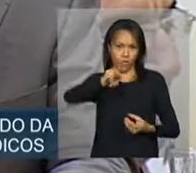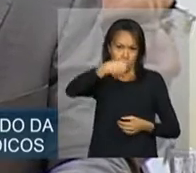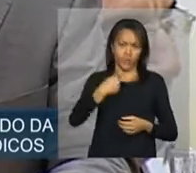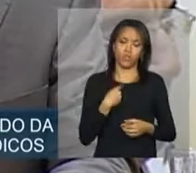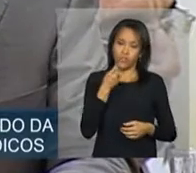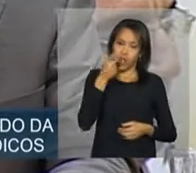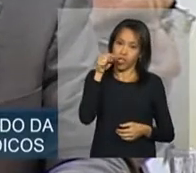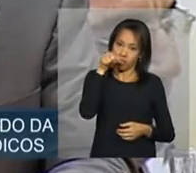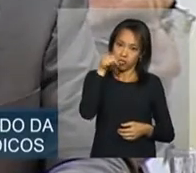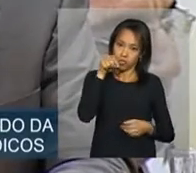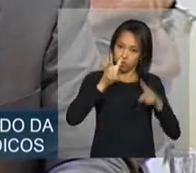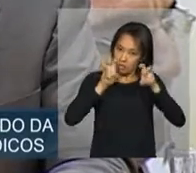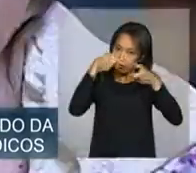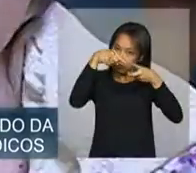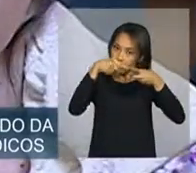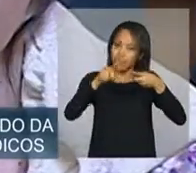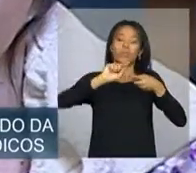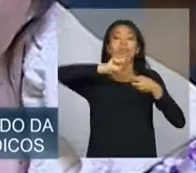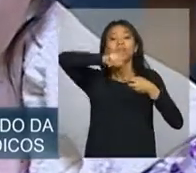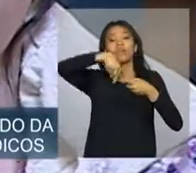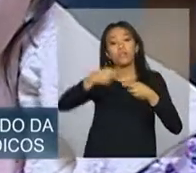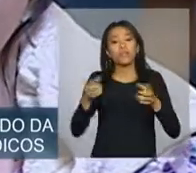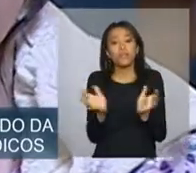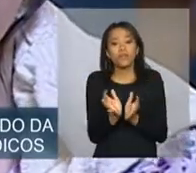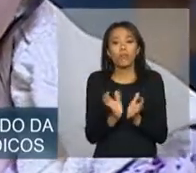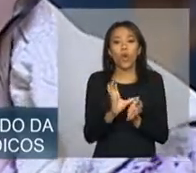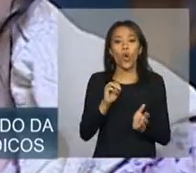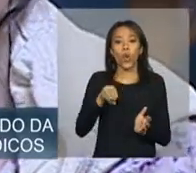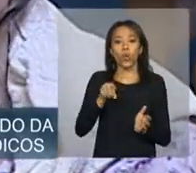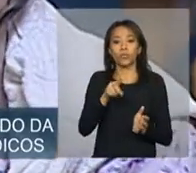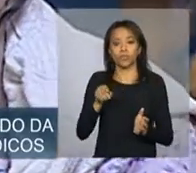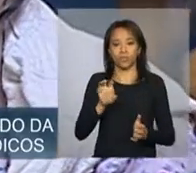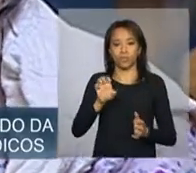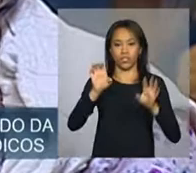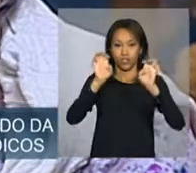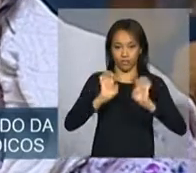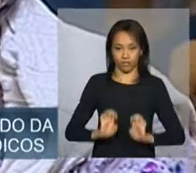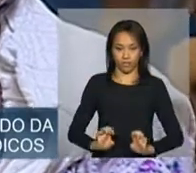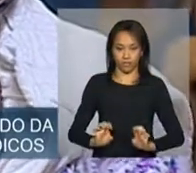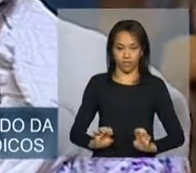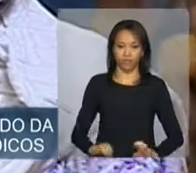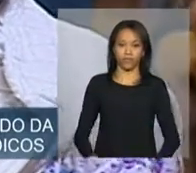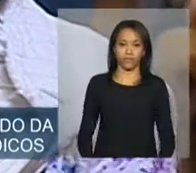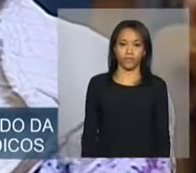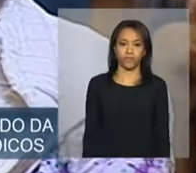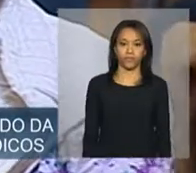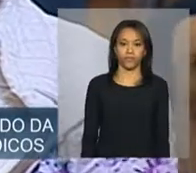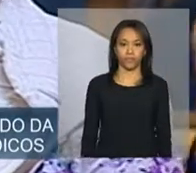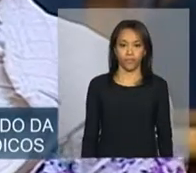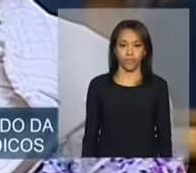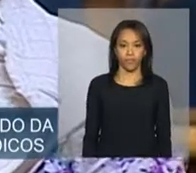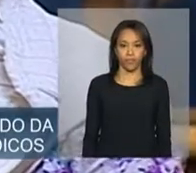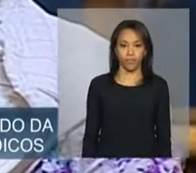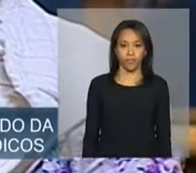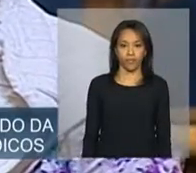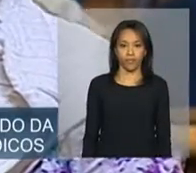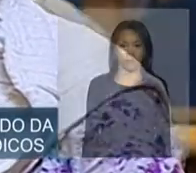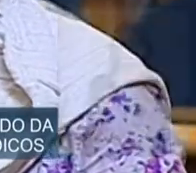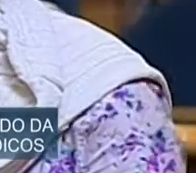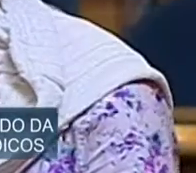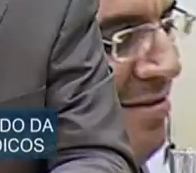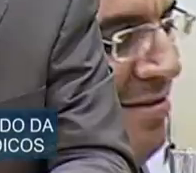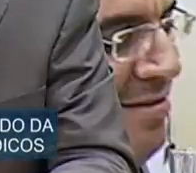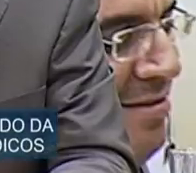sobre isso depois desse julgamento da comissão de ética da presidência da república eu queria só reforçar uma